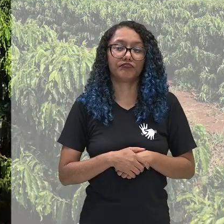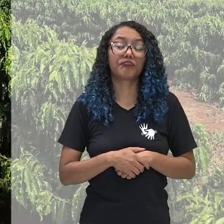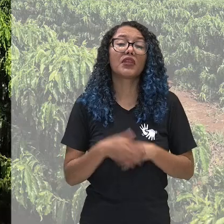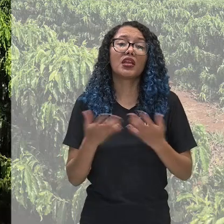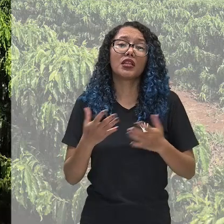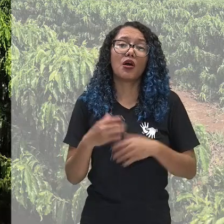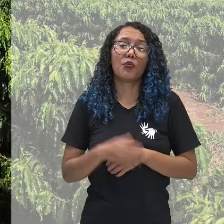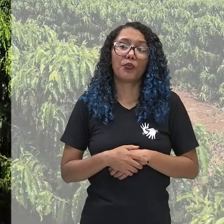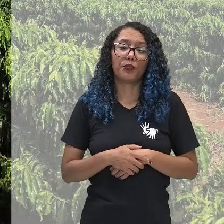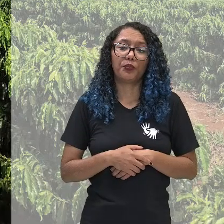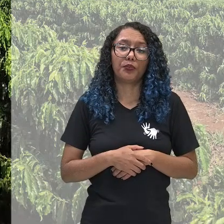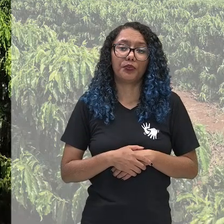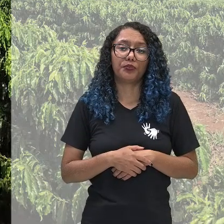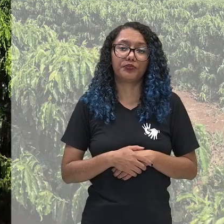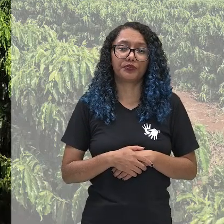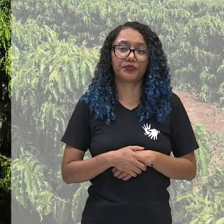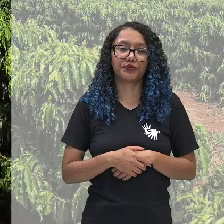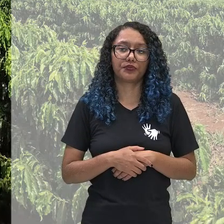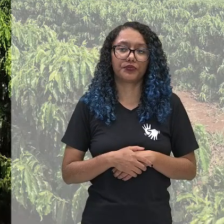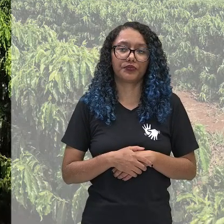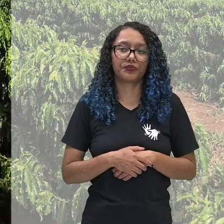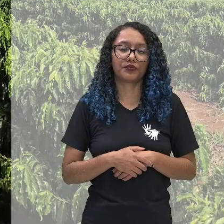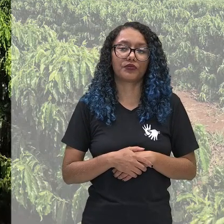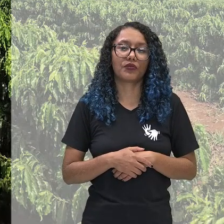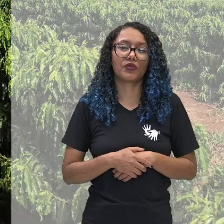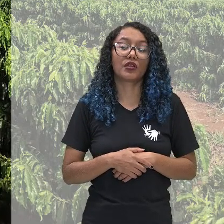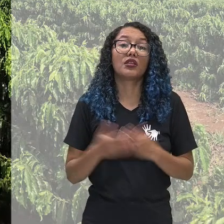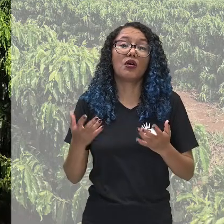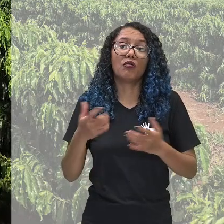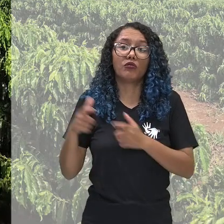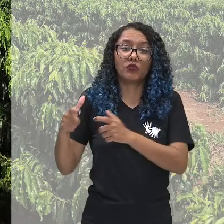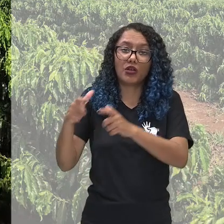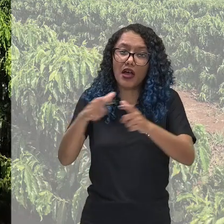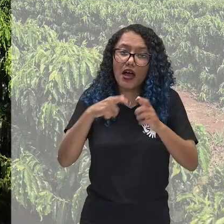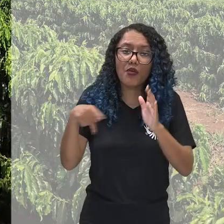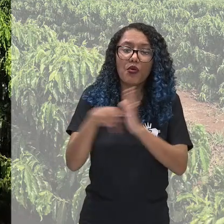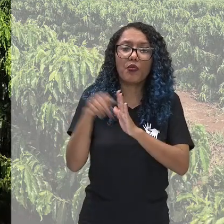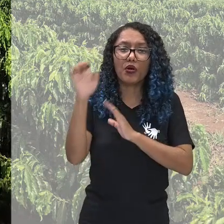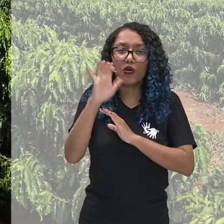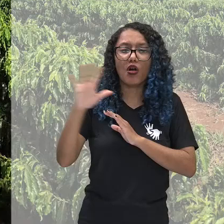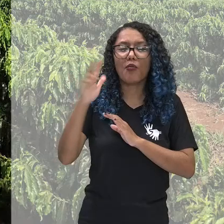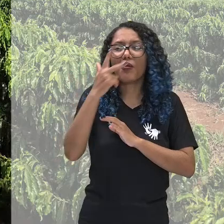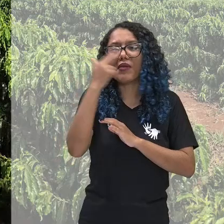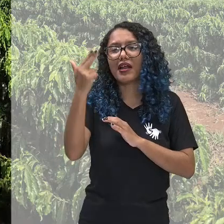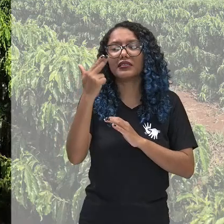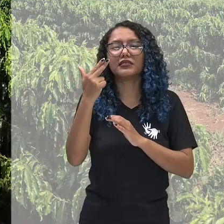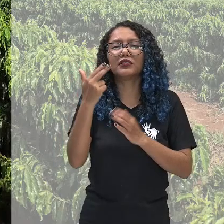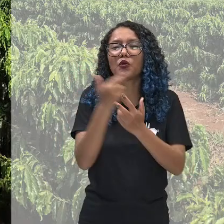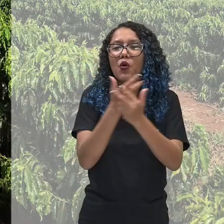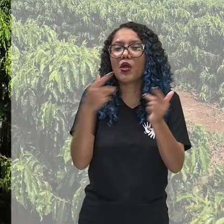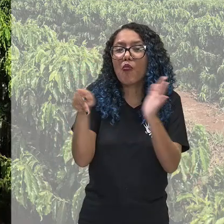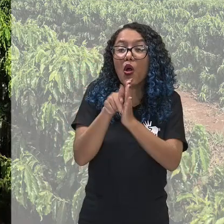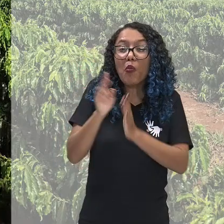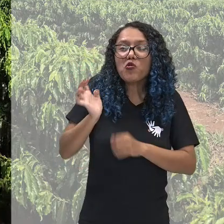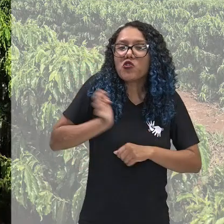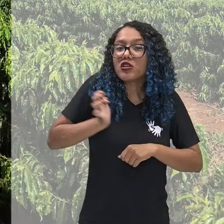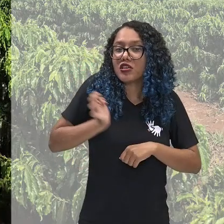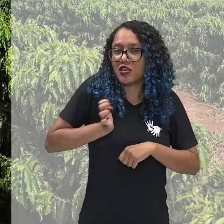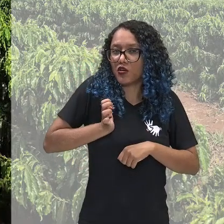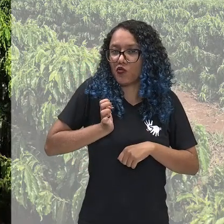cafés, nos estabelecimentos da Europa como um artigo de luxo. E, gente, foi nesse